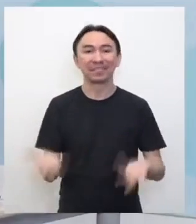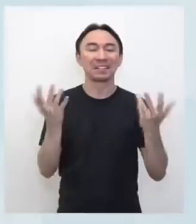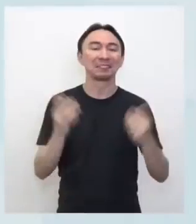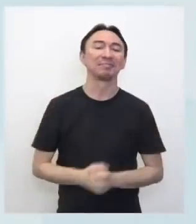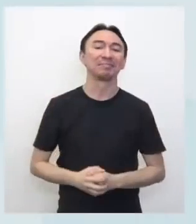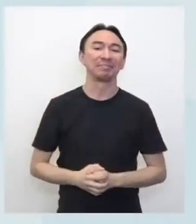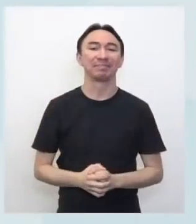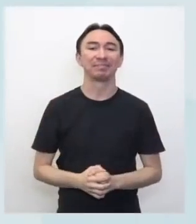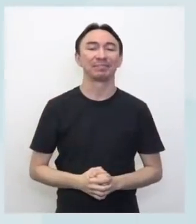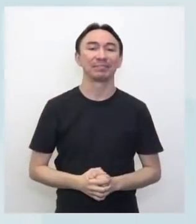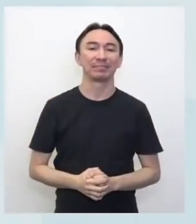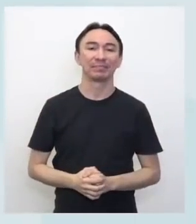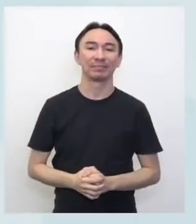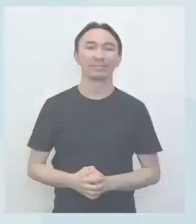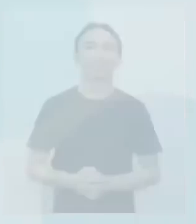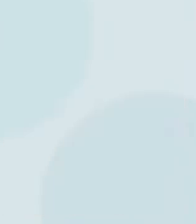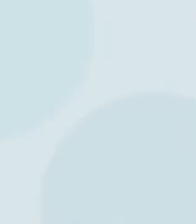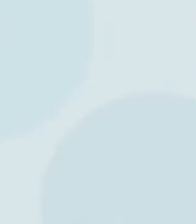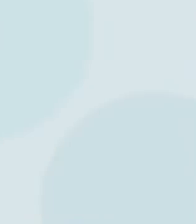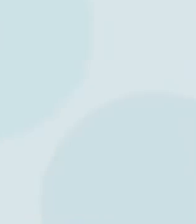capricha!